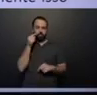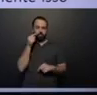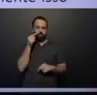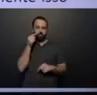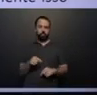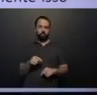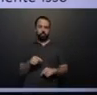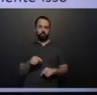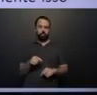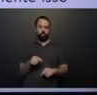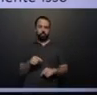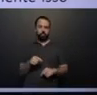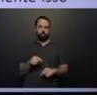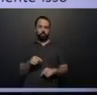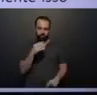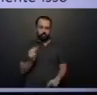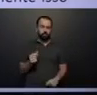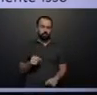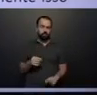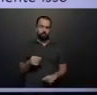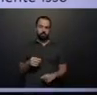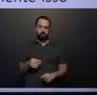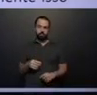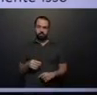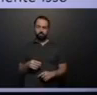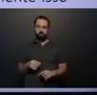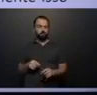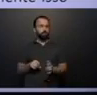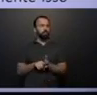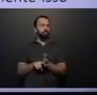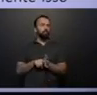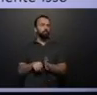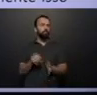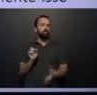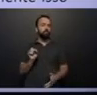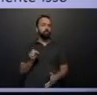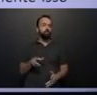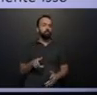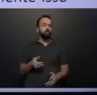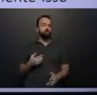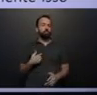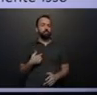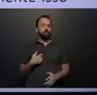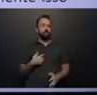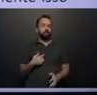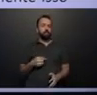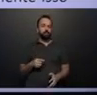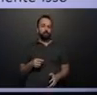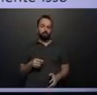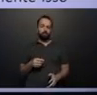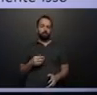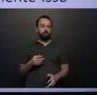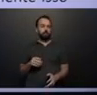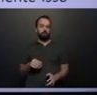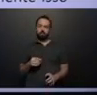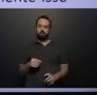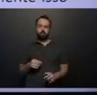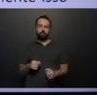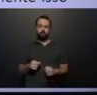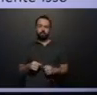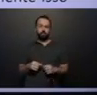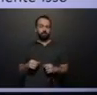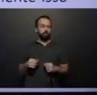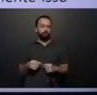observação. A partir disso, formula a pergunta: será que sou alérgica a gatos? Essa é